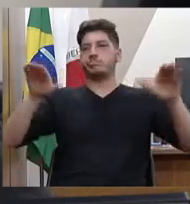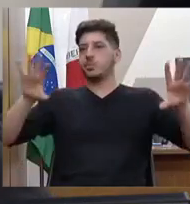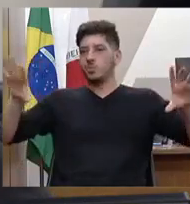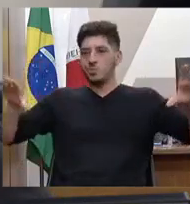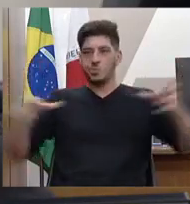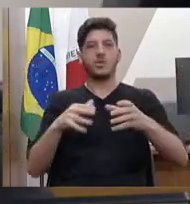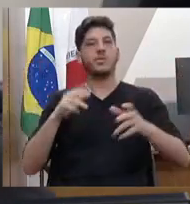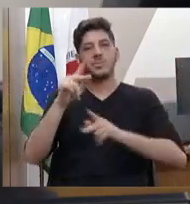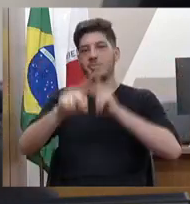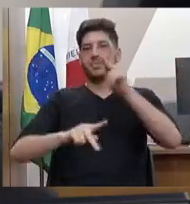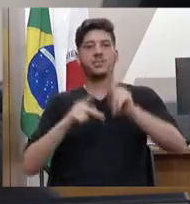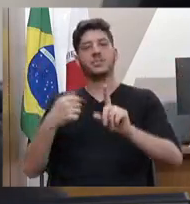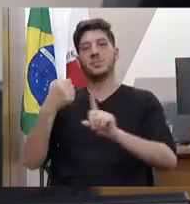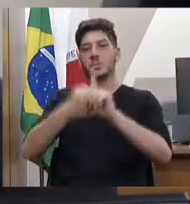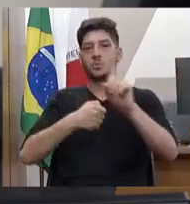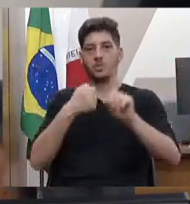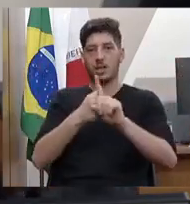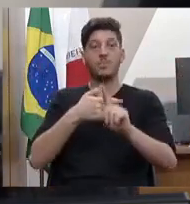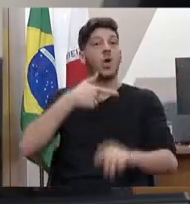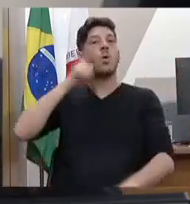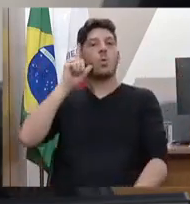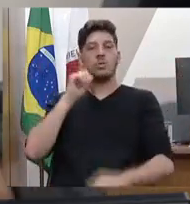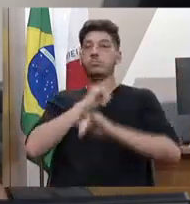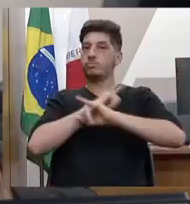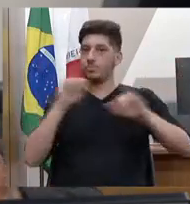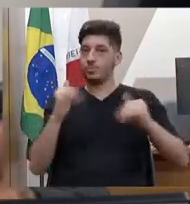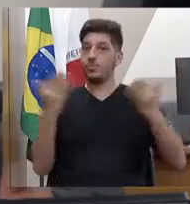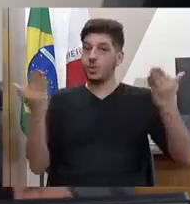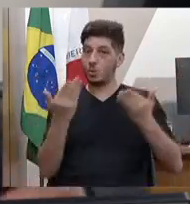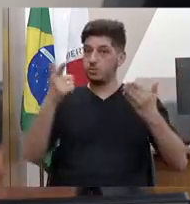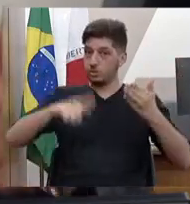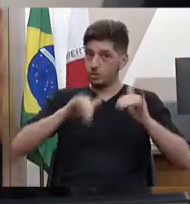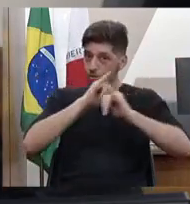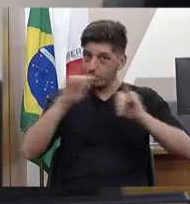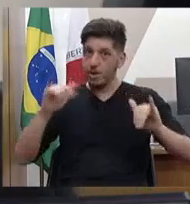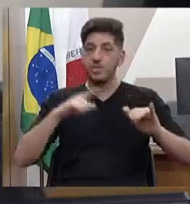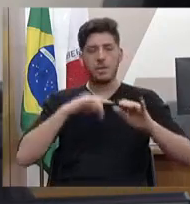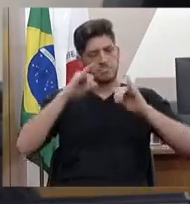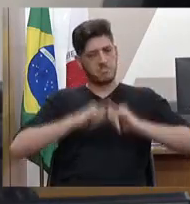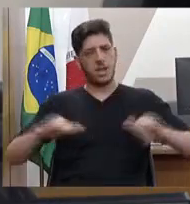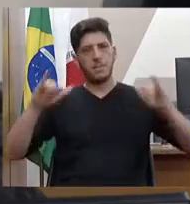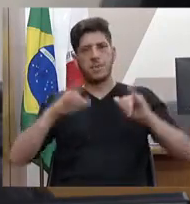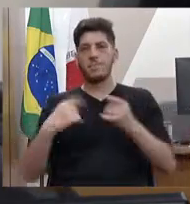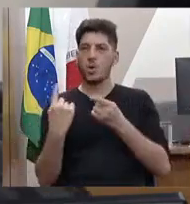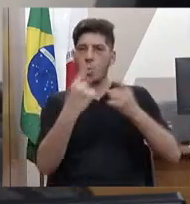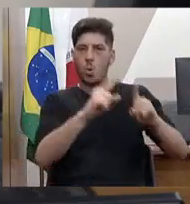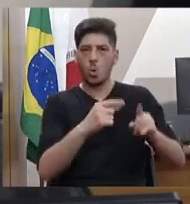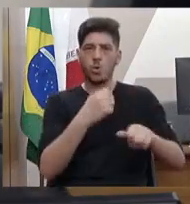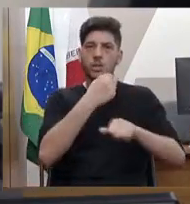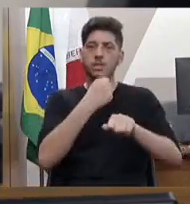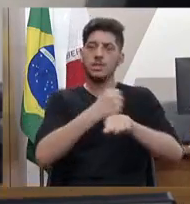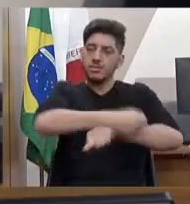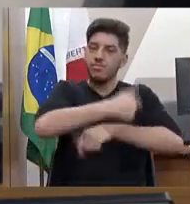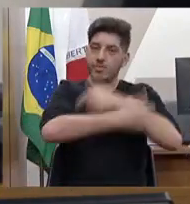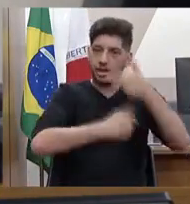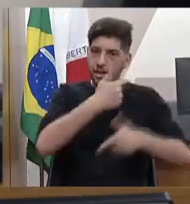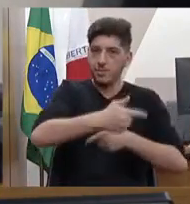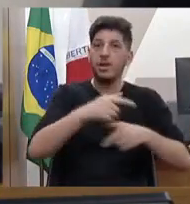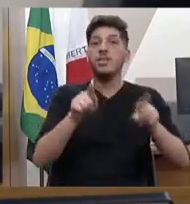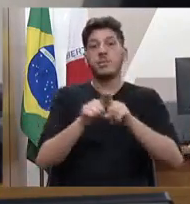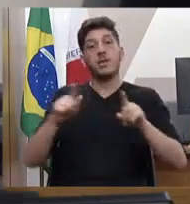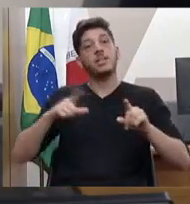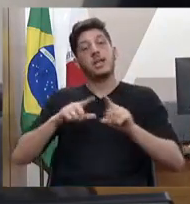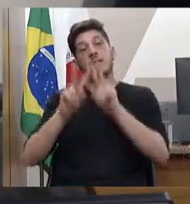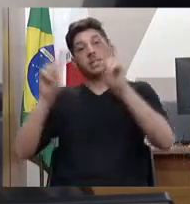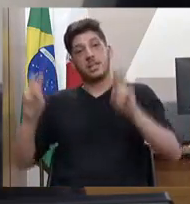disse ontem e vou dizer em todo lugar nós temos uma campanha de combate ao trabalho escravo tem essa sinergia conforme que nós vamos fazer sobre saúde segurança